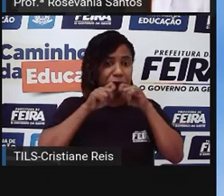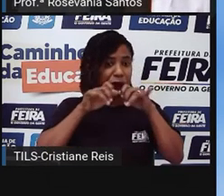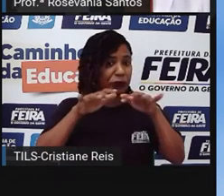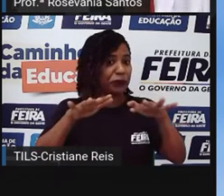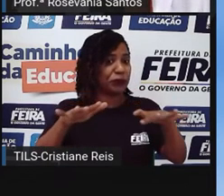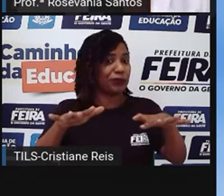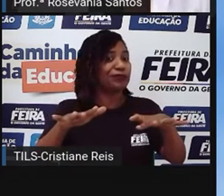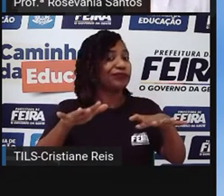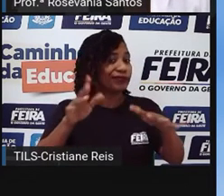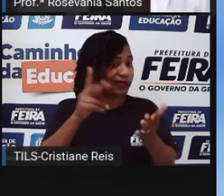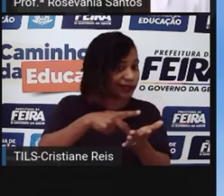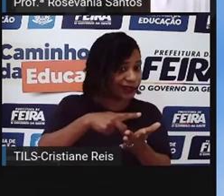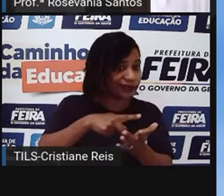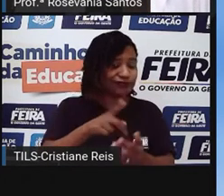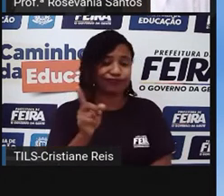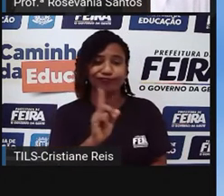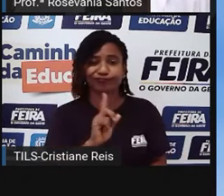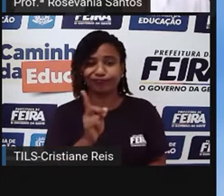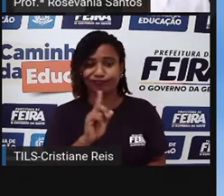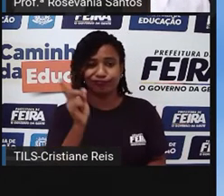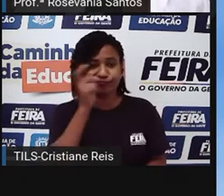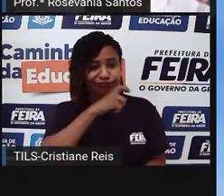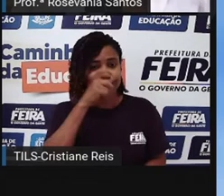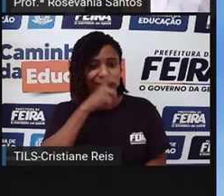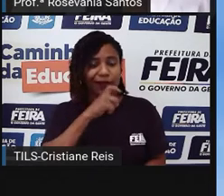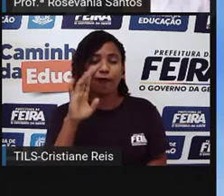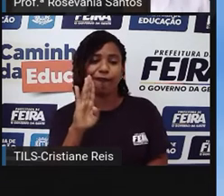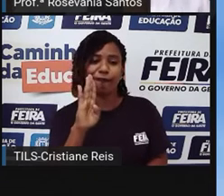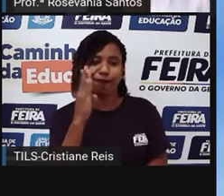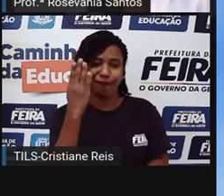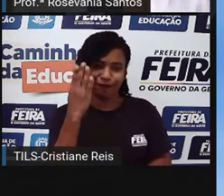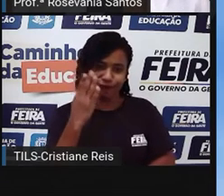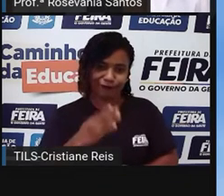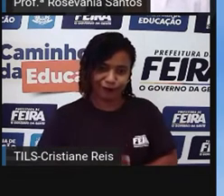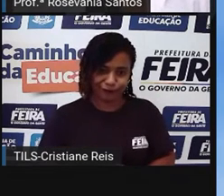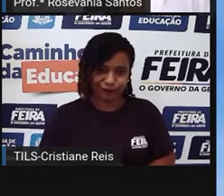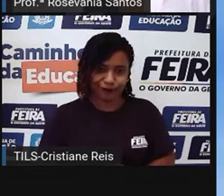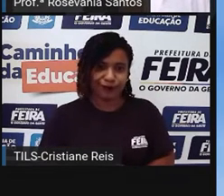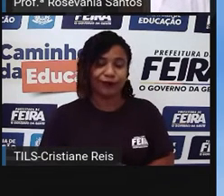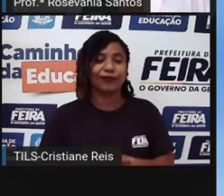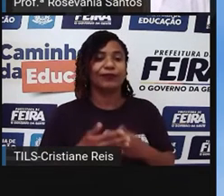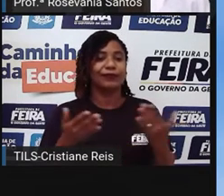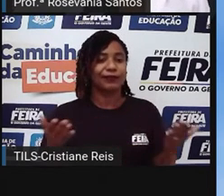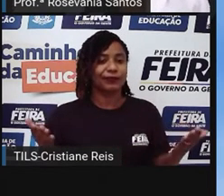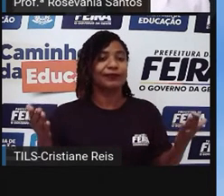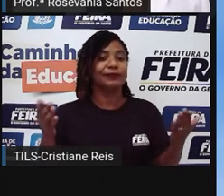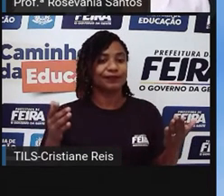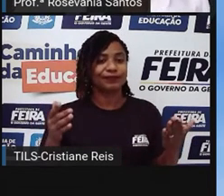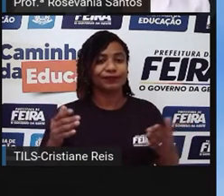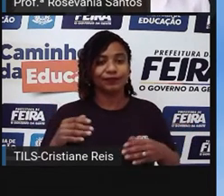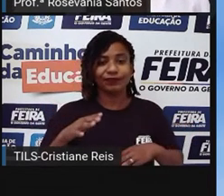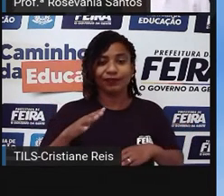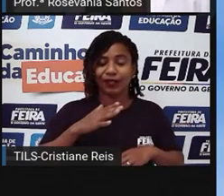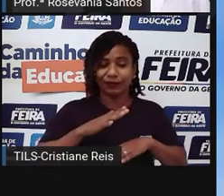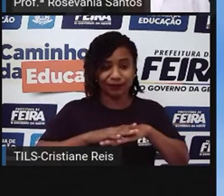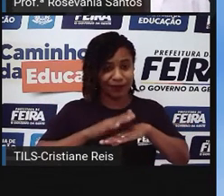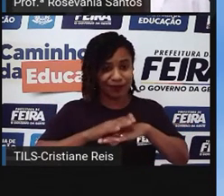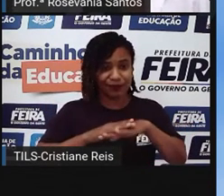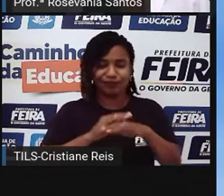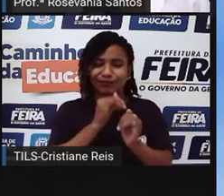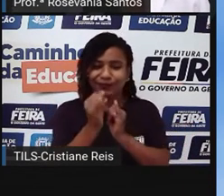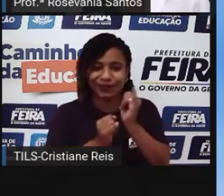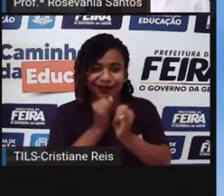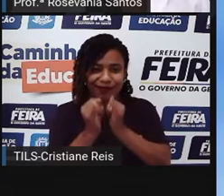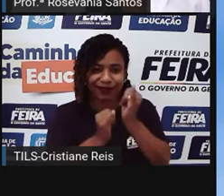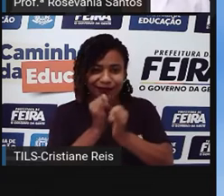aí, elas não são verdadeiras, embora a gente tenha uma ferramenta maravilhosa, ainda tem pessoas que lucram